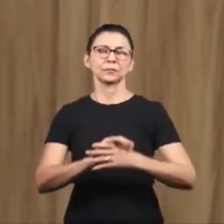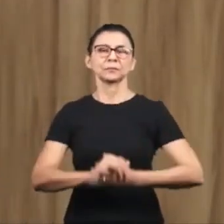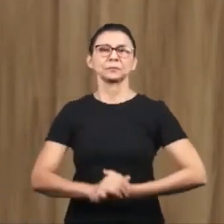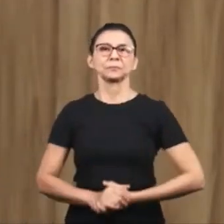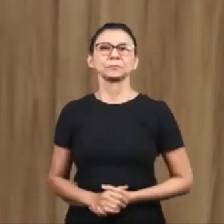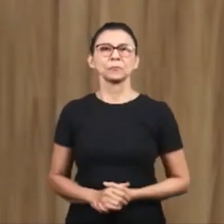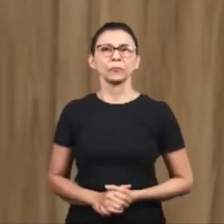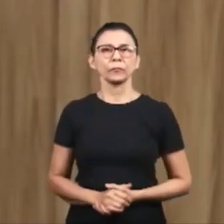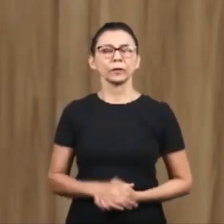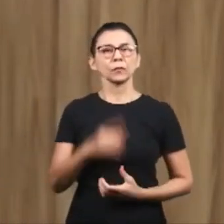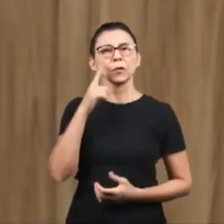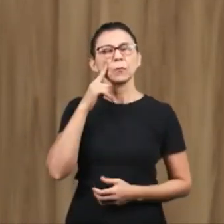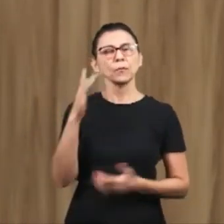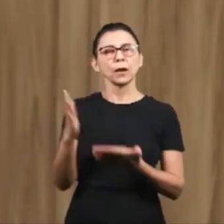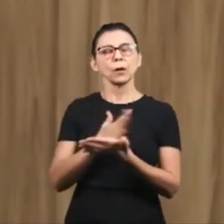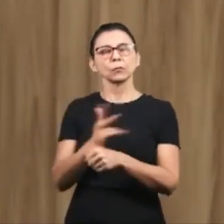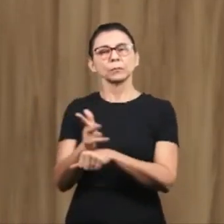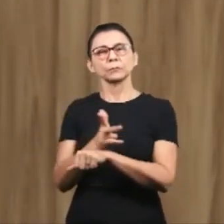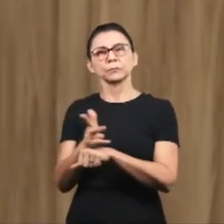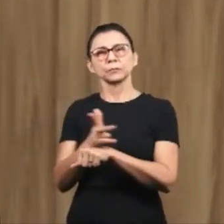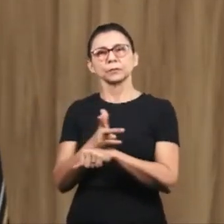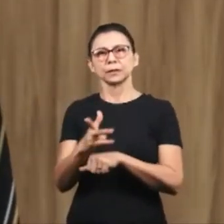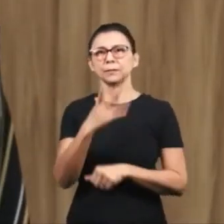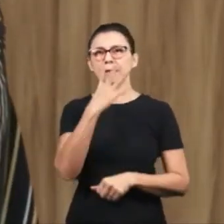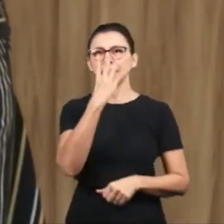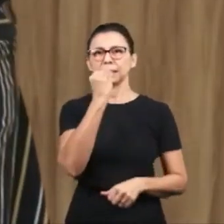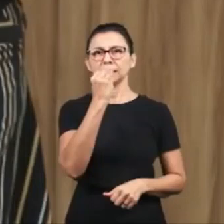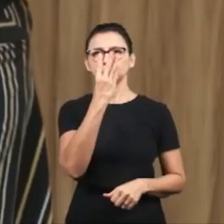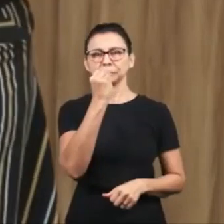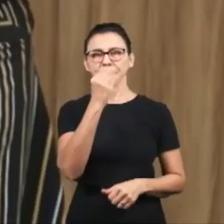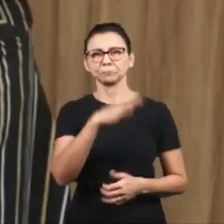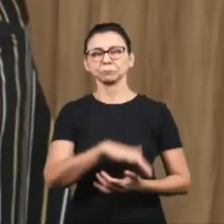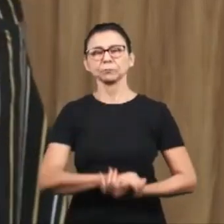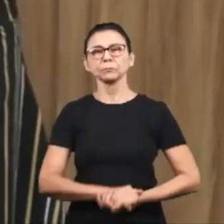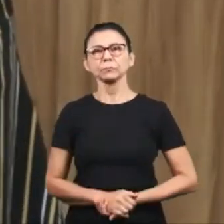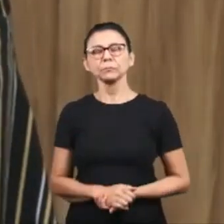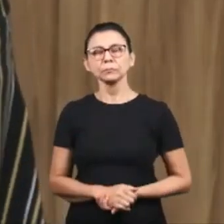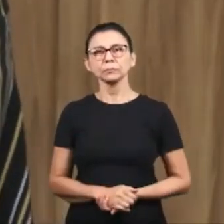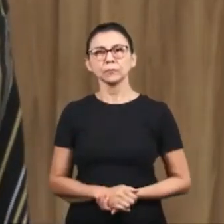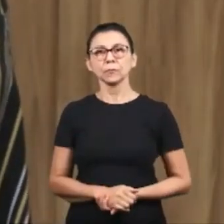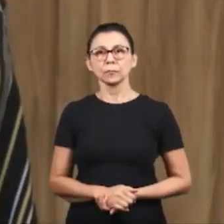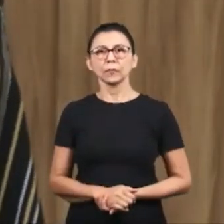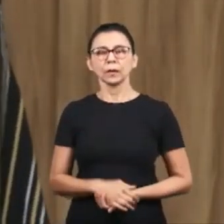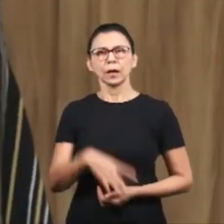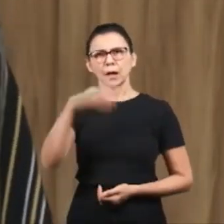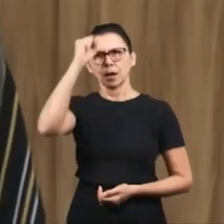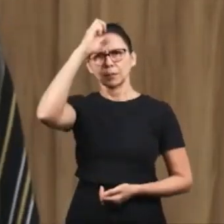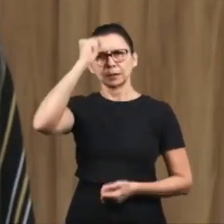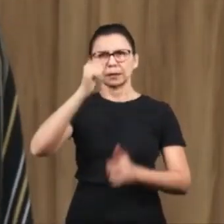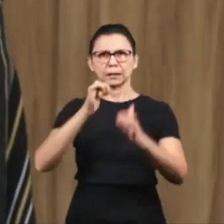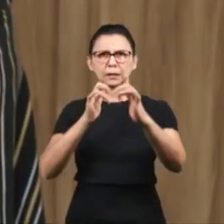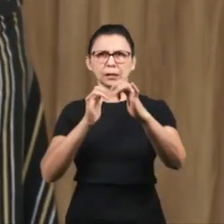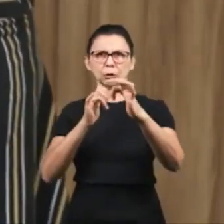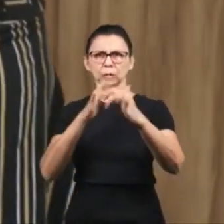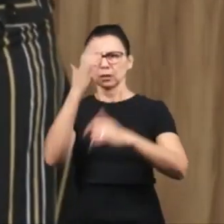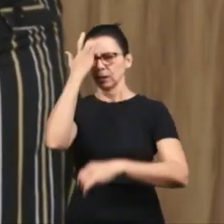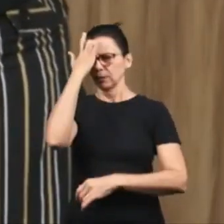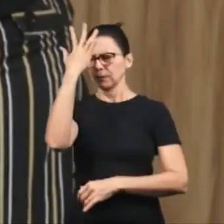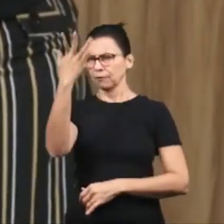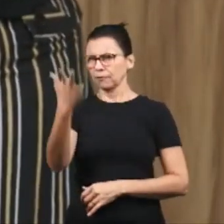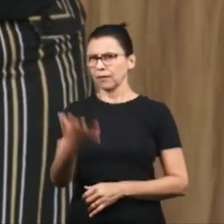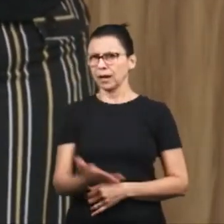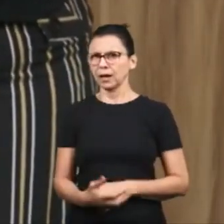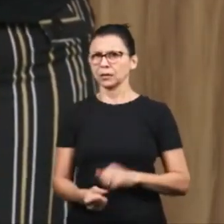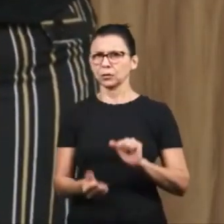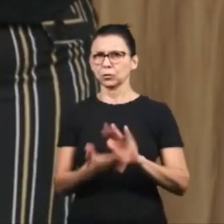estaremos compartilhando algum desses vídeos e fotos. Nós estamos aprendendo a tocar de forma